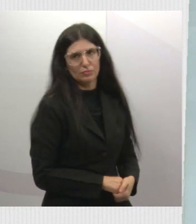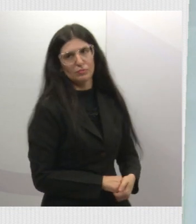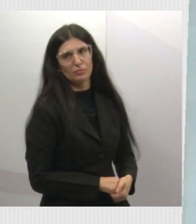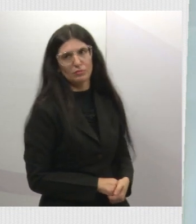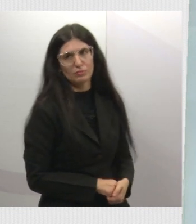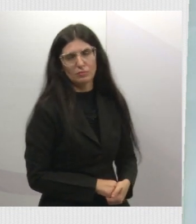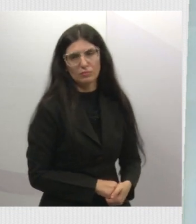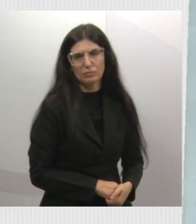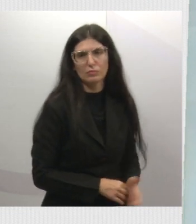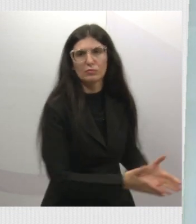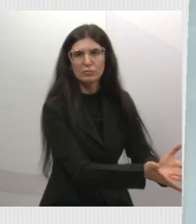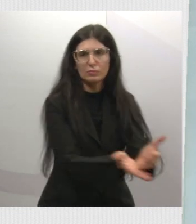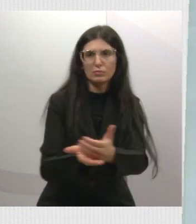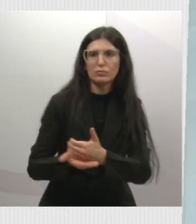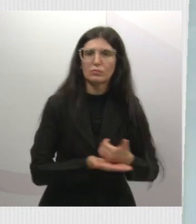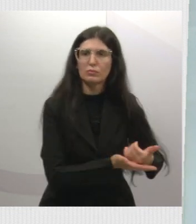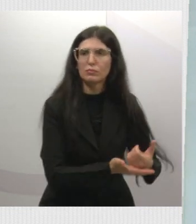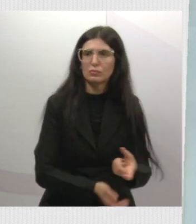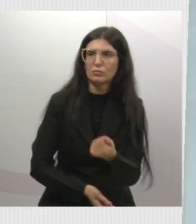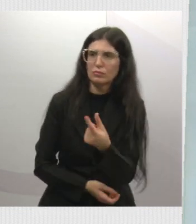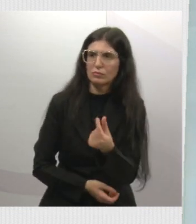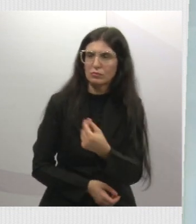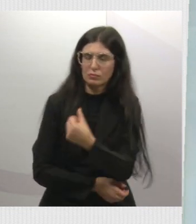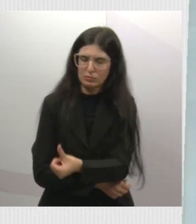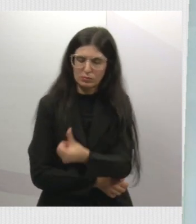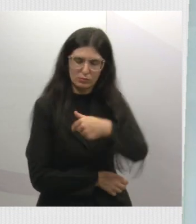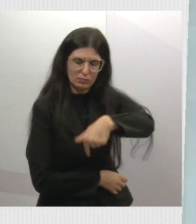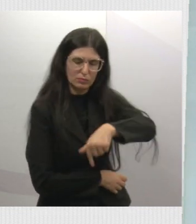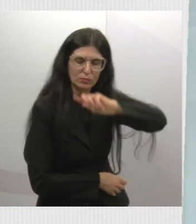Intra-orçamentário, meta orçada para 2020,